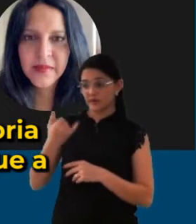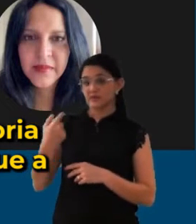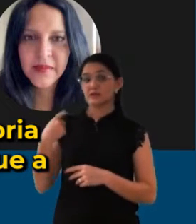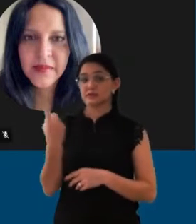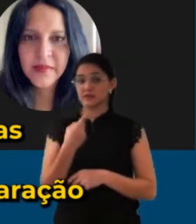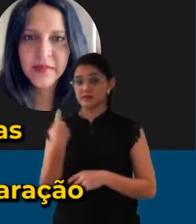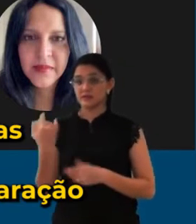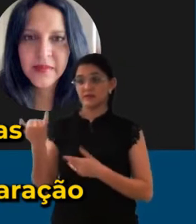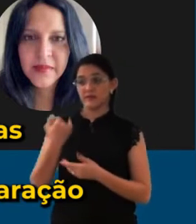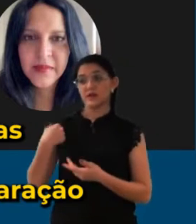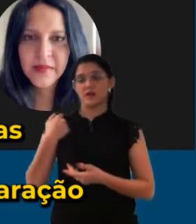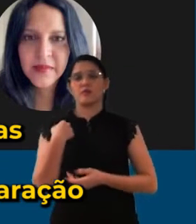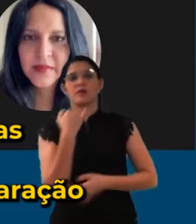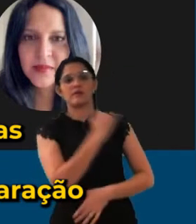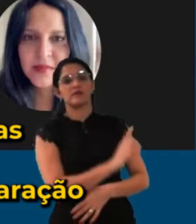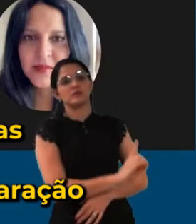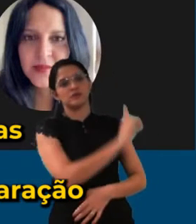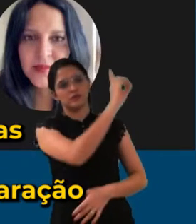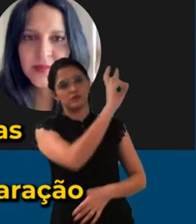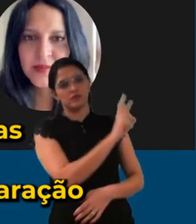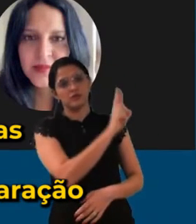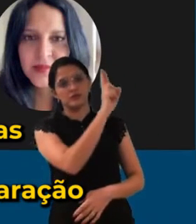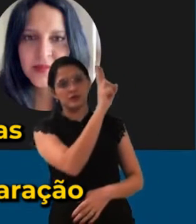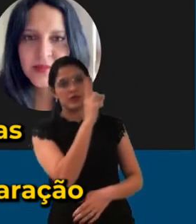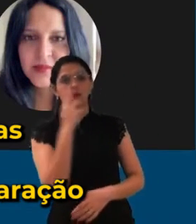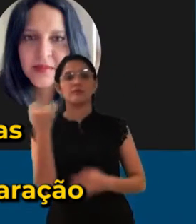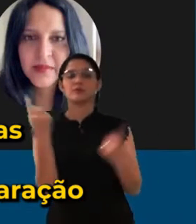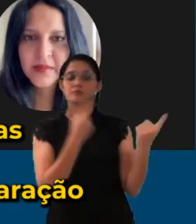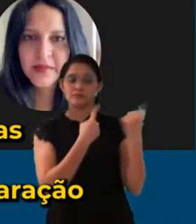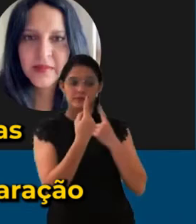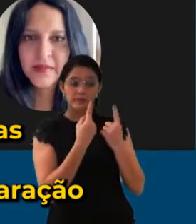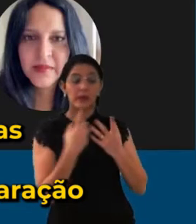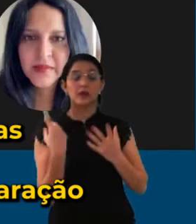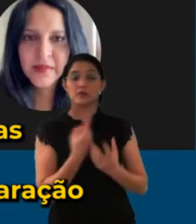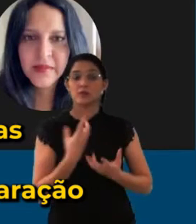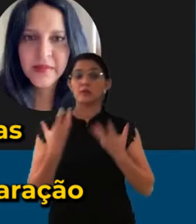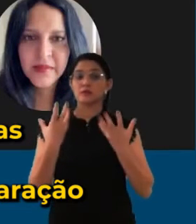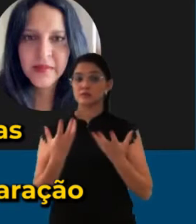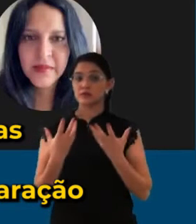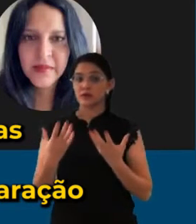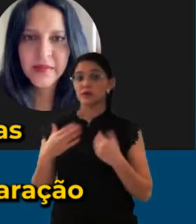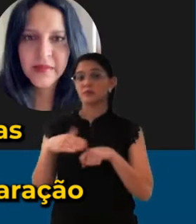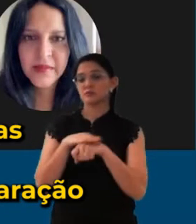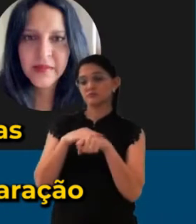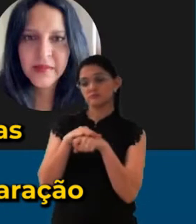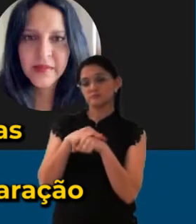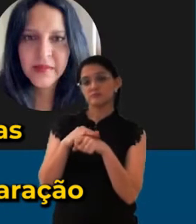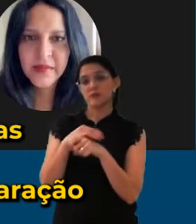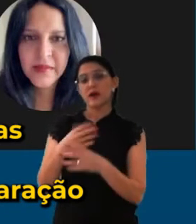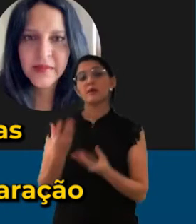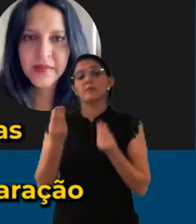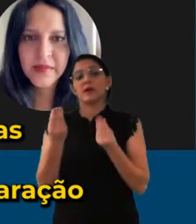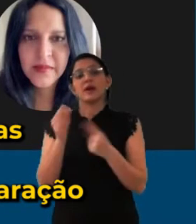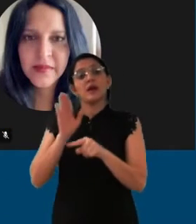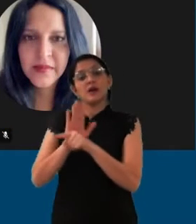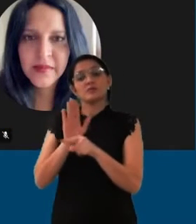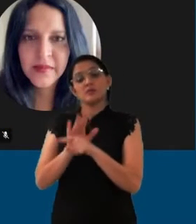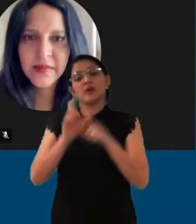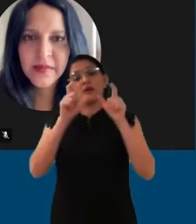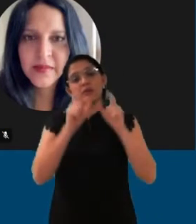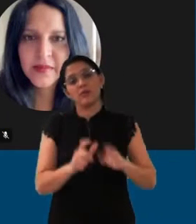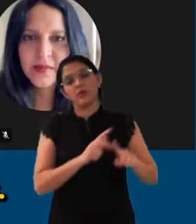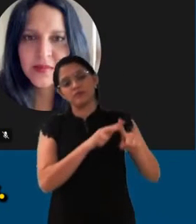que a gente quer, junto ao IBRAM, primeiramente, esclarecer essas informações, buscar o consenso técnico para fazer a